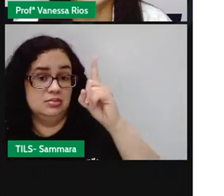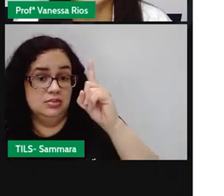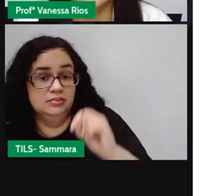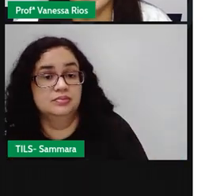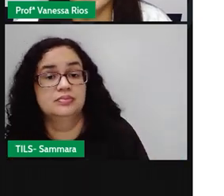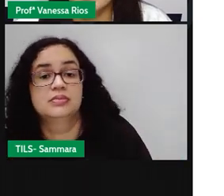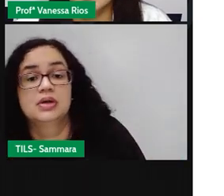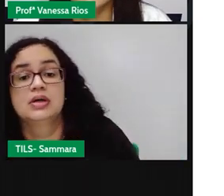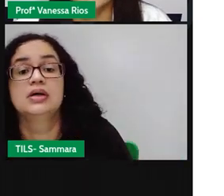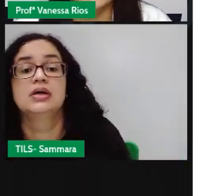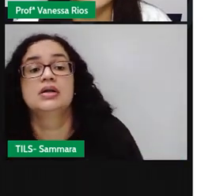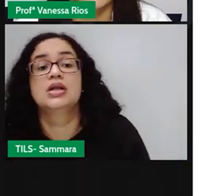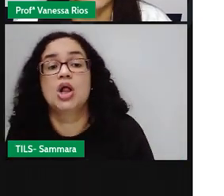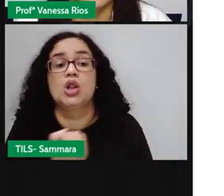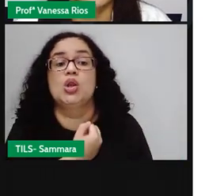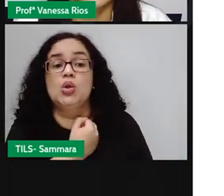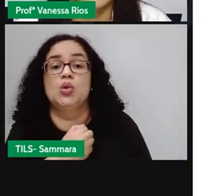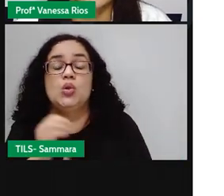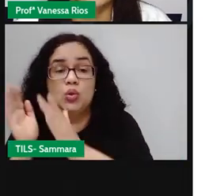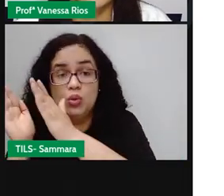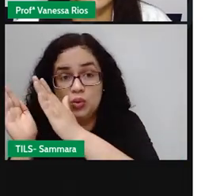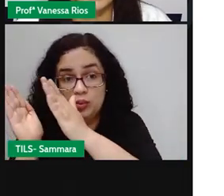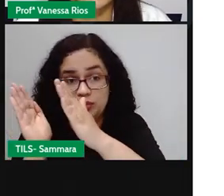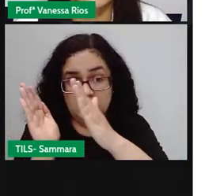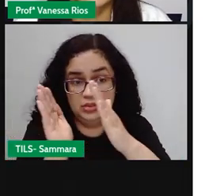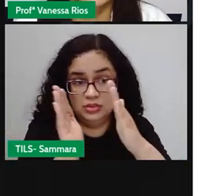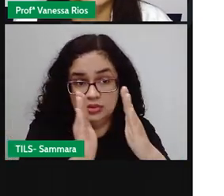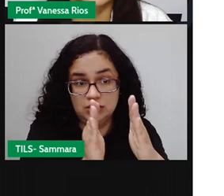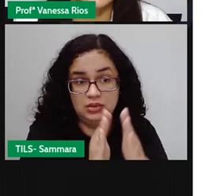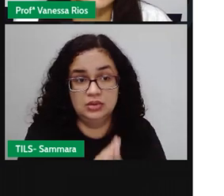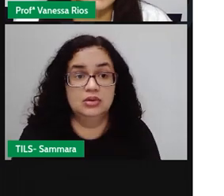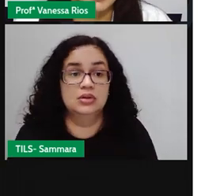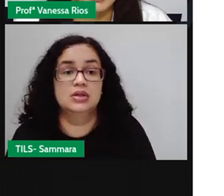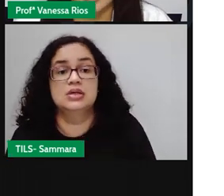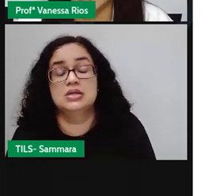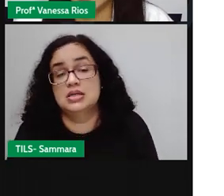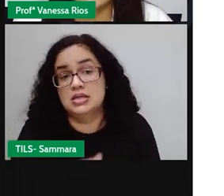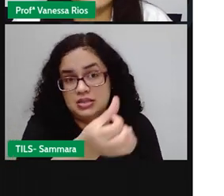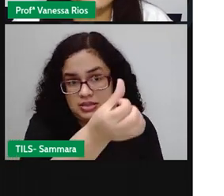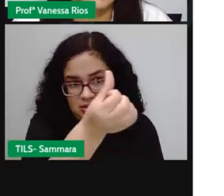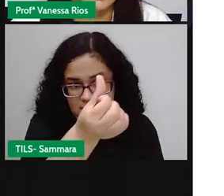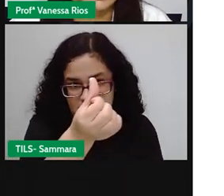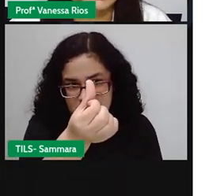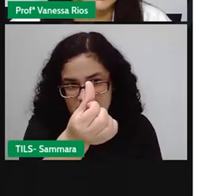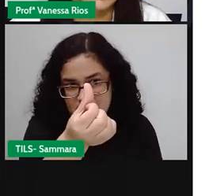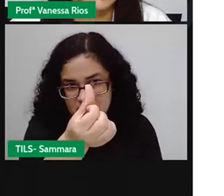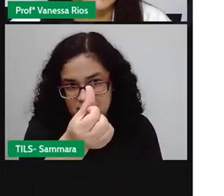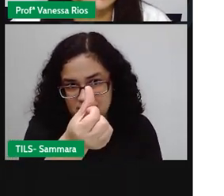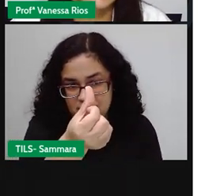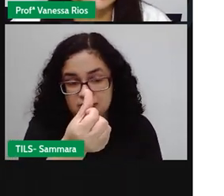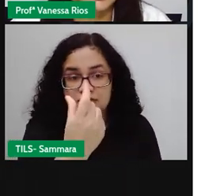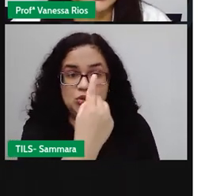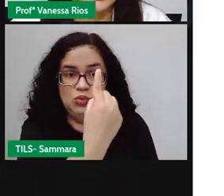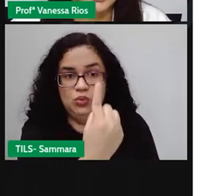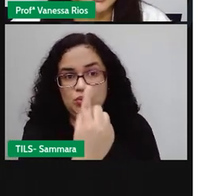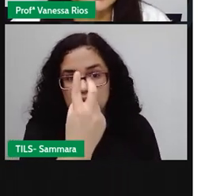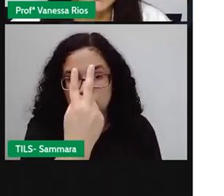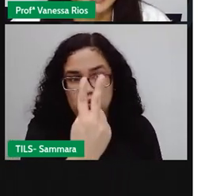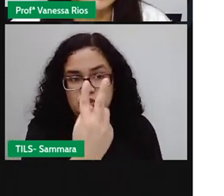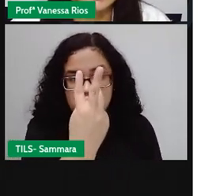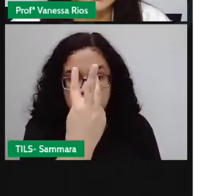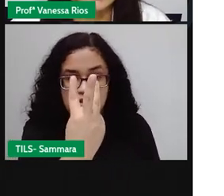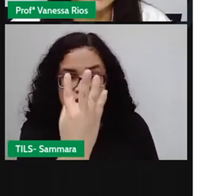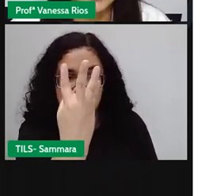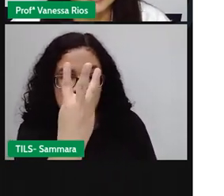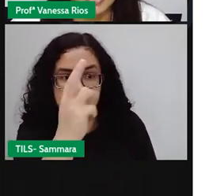superior das peças do dominó? Então, a gente vê lá, seis, ó. Um, dois,